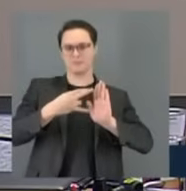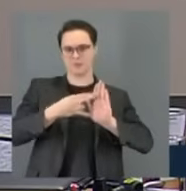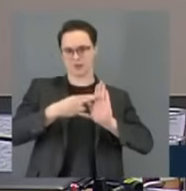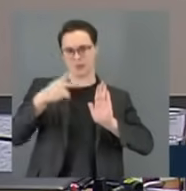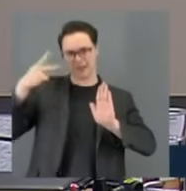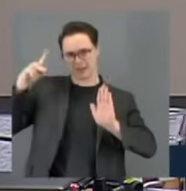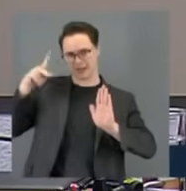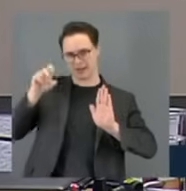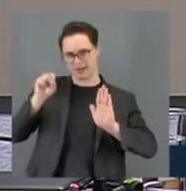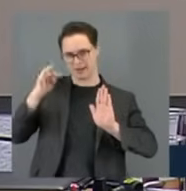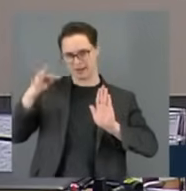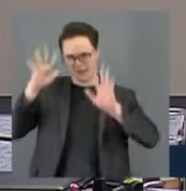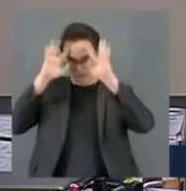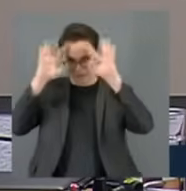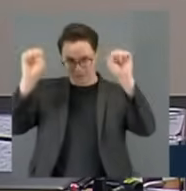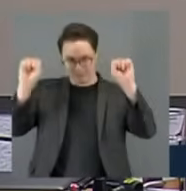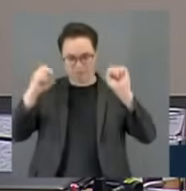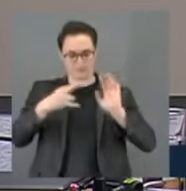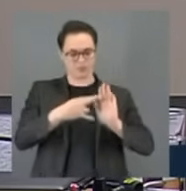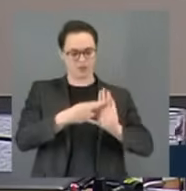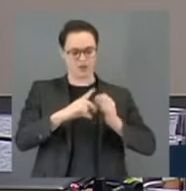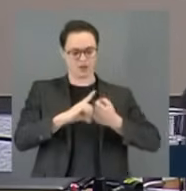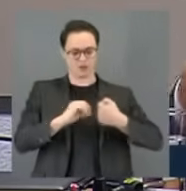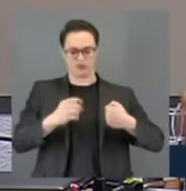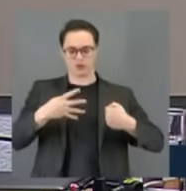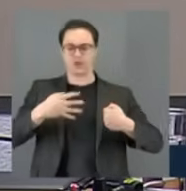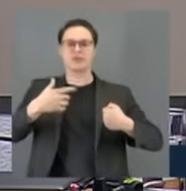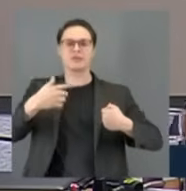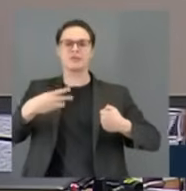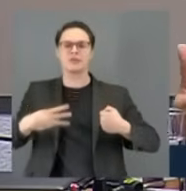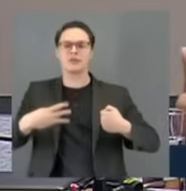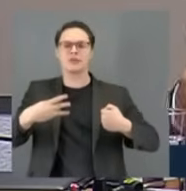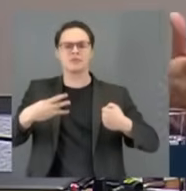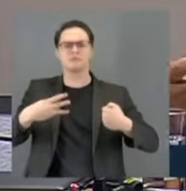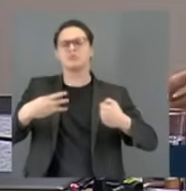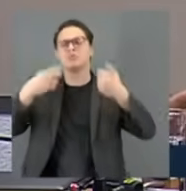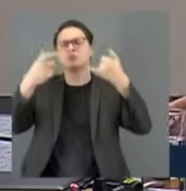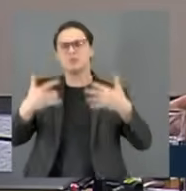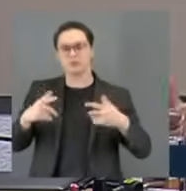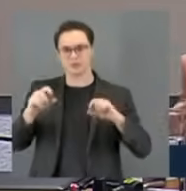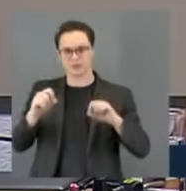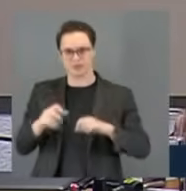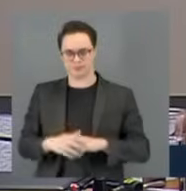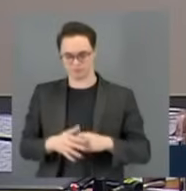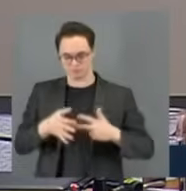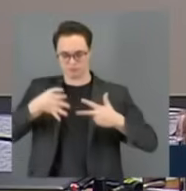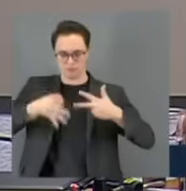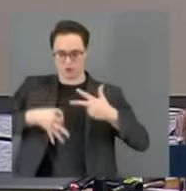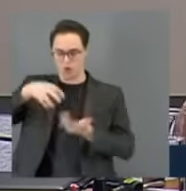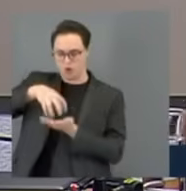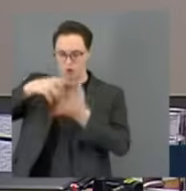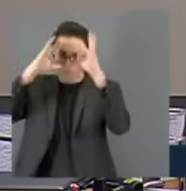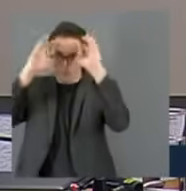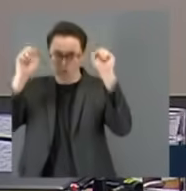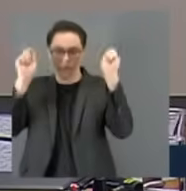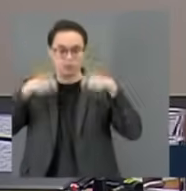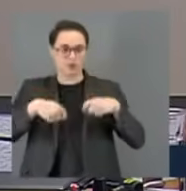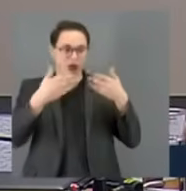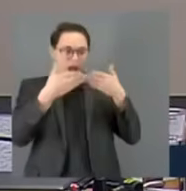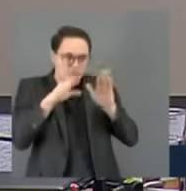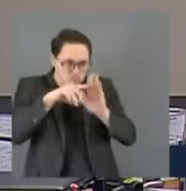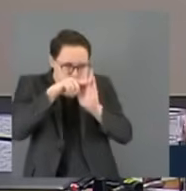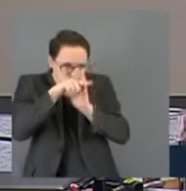43, que permite que os ministros, que a corte abra inquéritos de ofício para